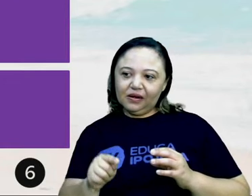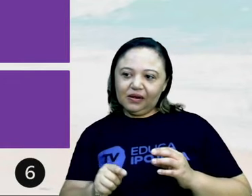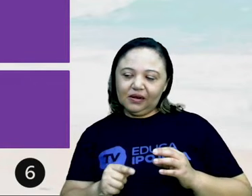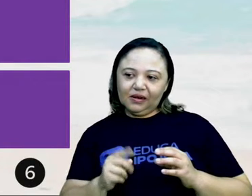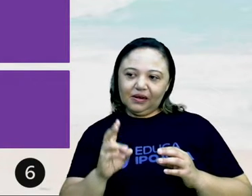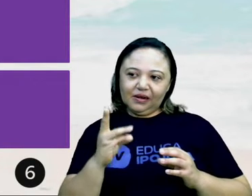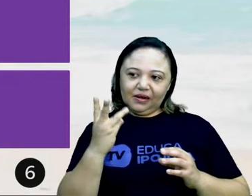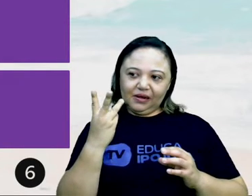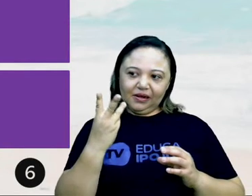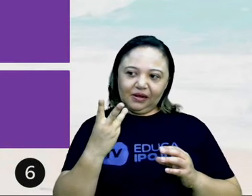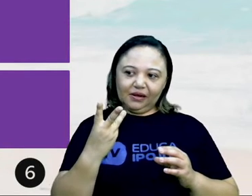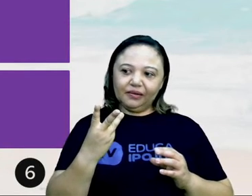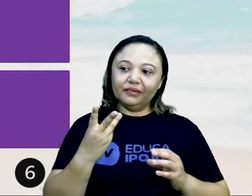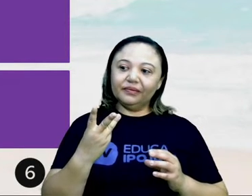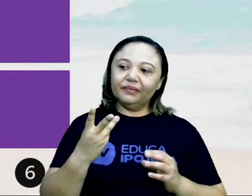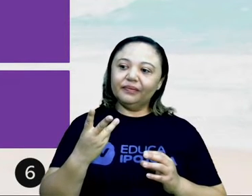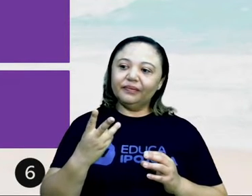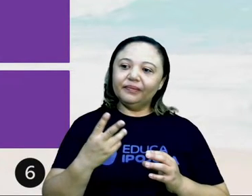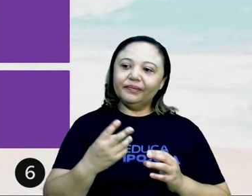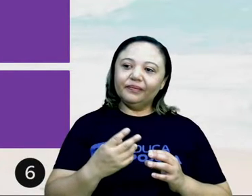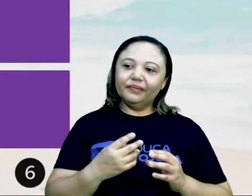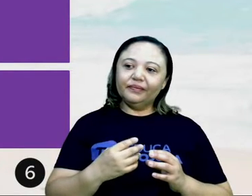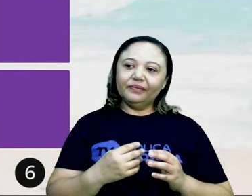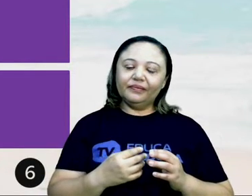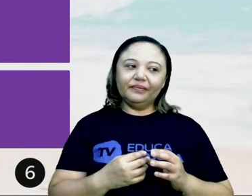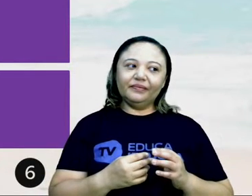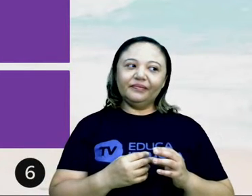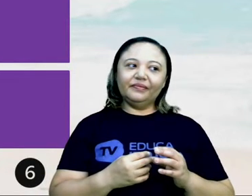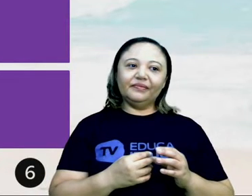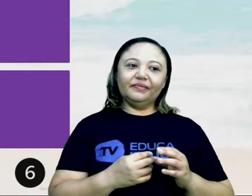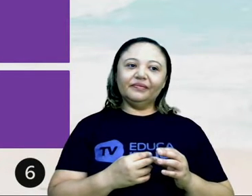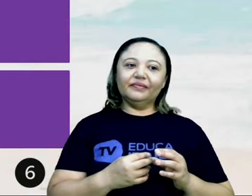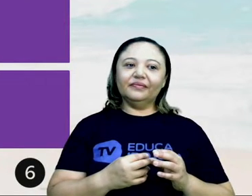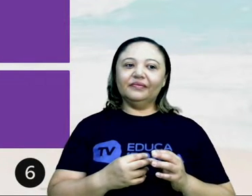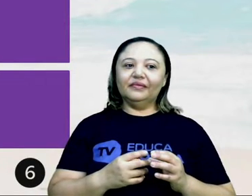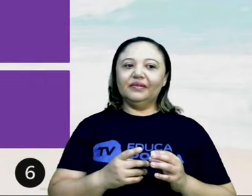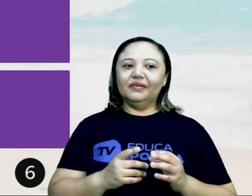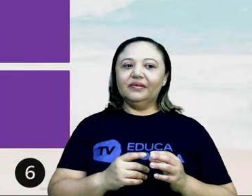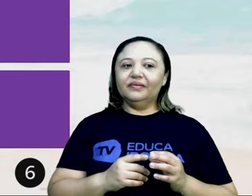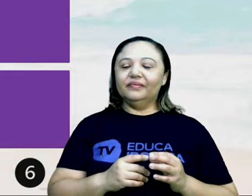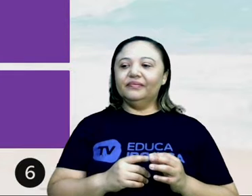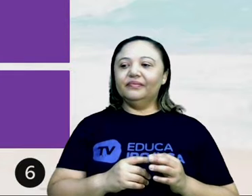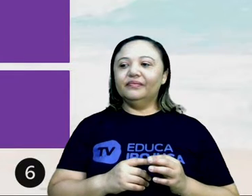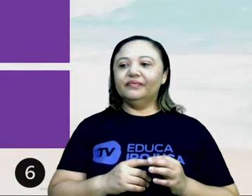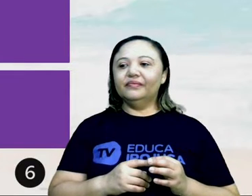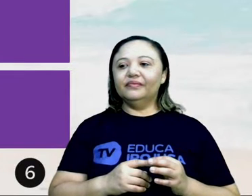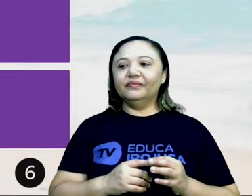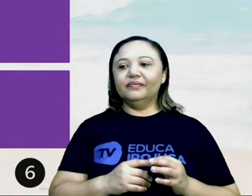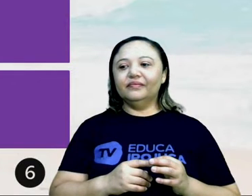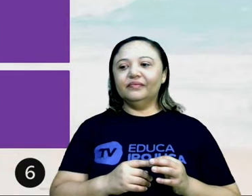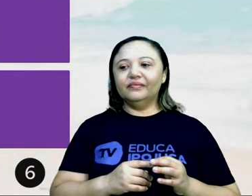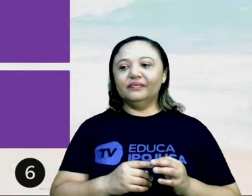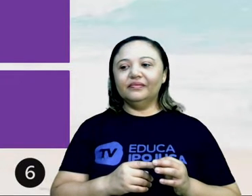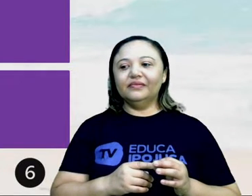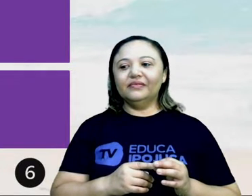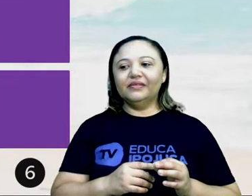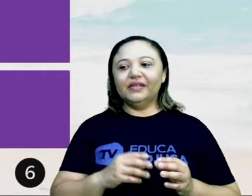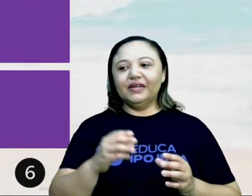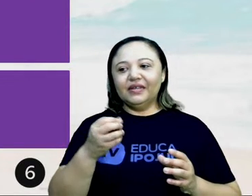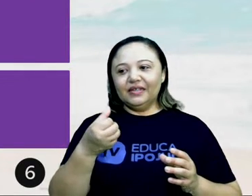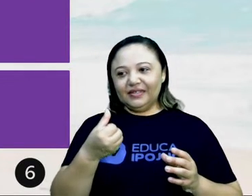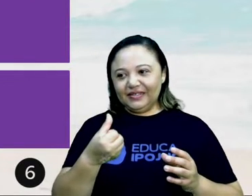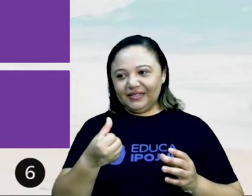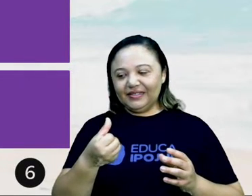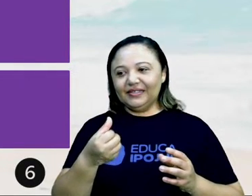ó, 6, 3. Então, eu vou aqui procurar a coluna 6